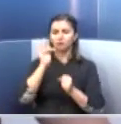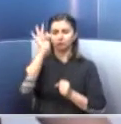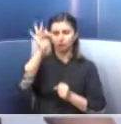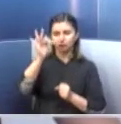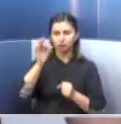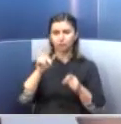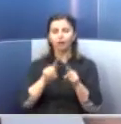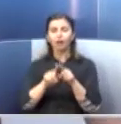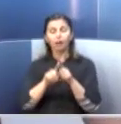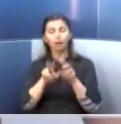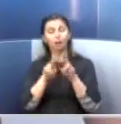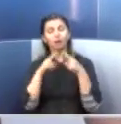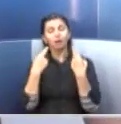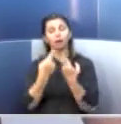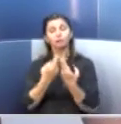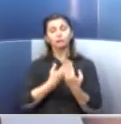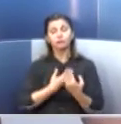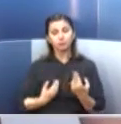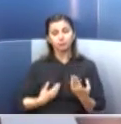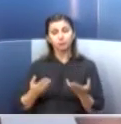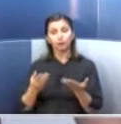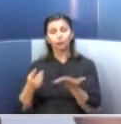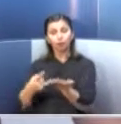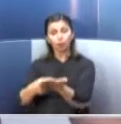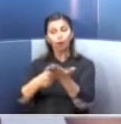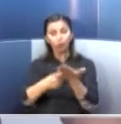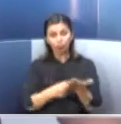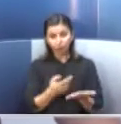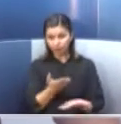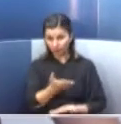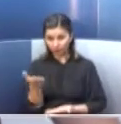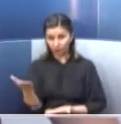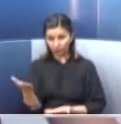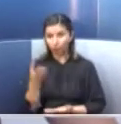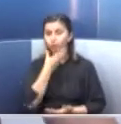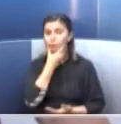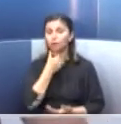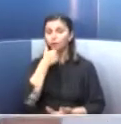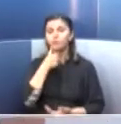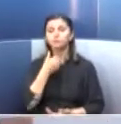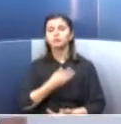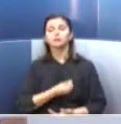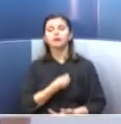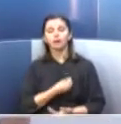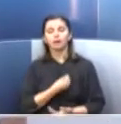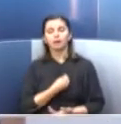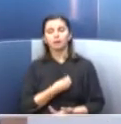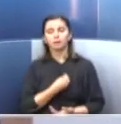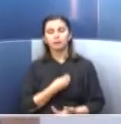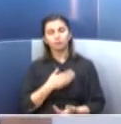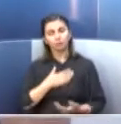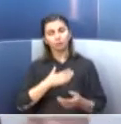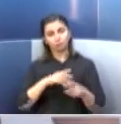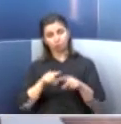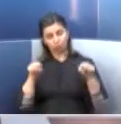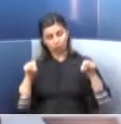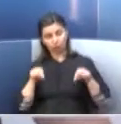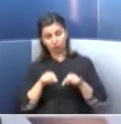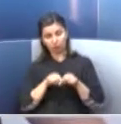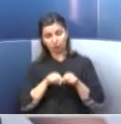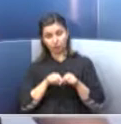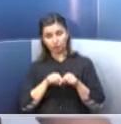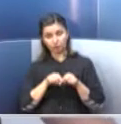acerca de audiência pública, eu quero aqui convidar todos os senhores e senhoras a participarem. Nós, o meu gabinete está